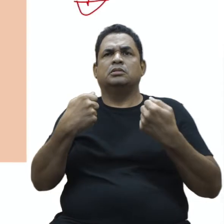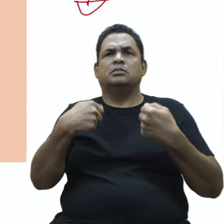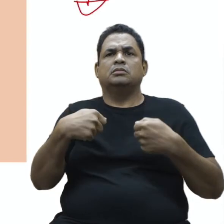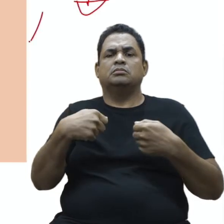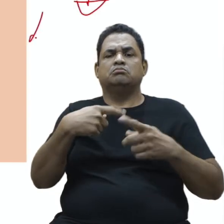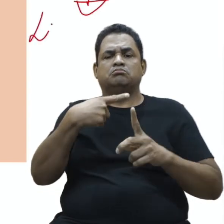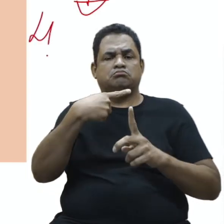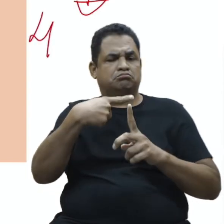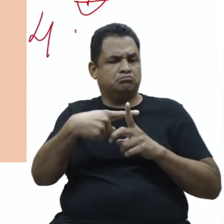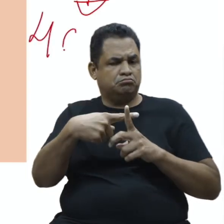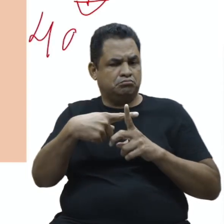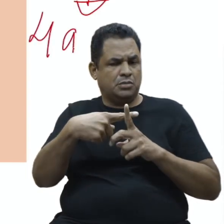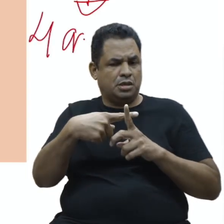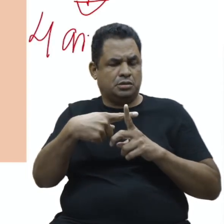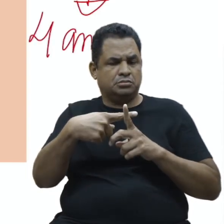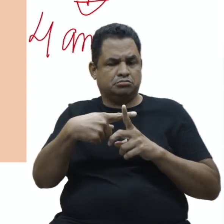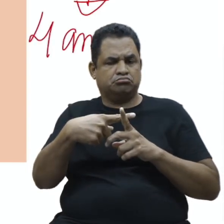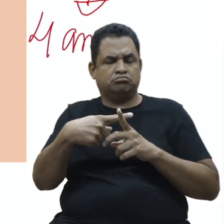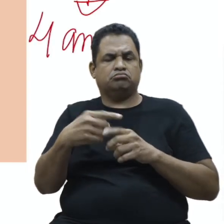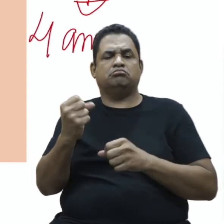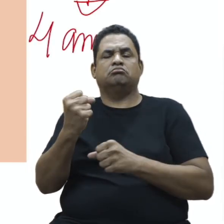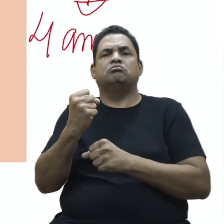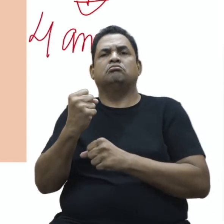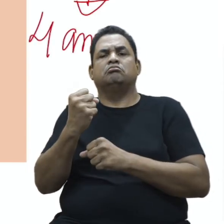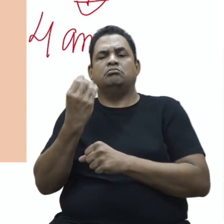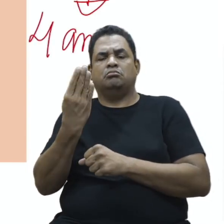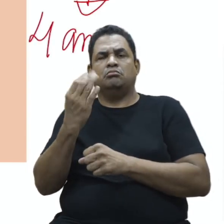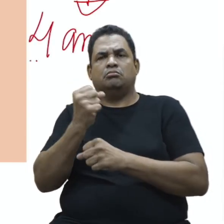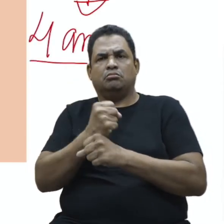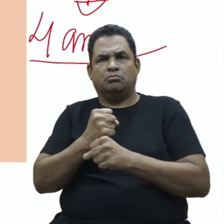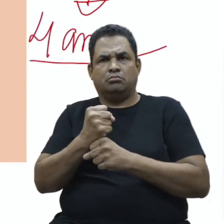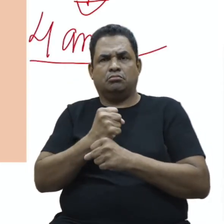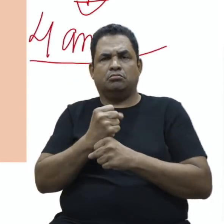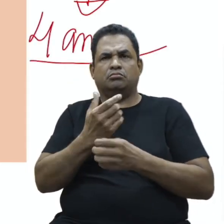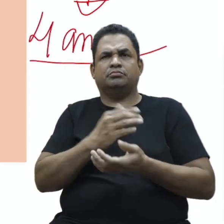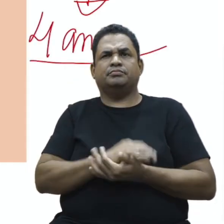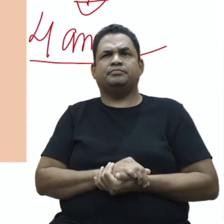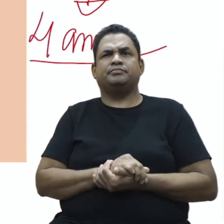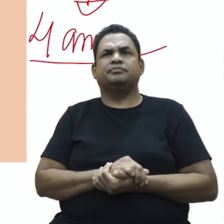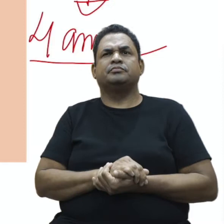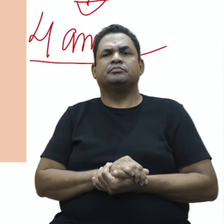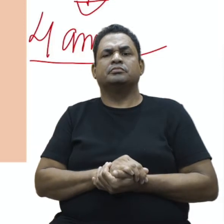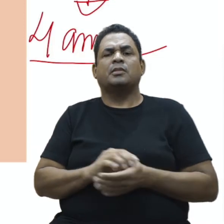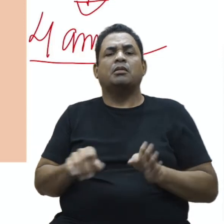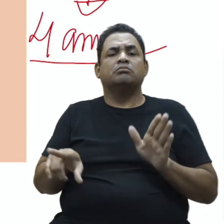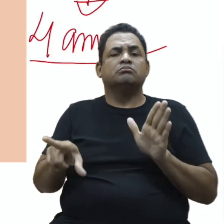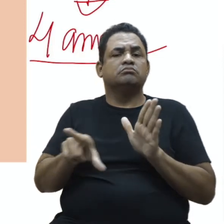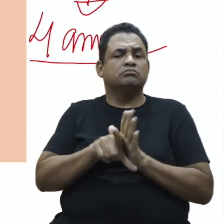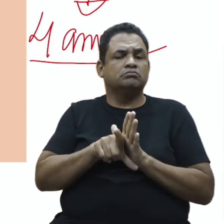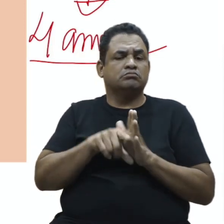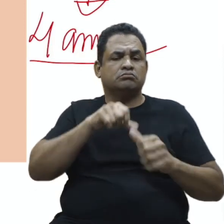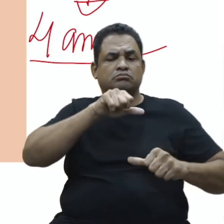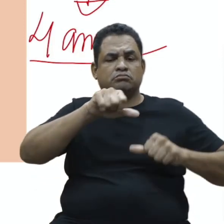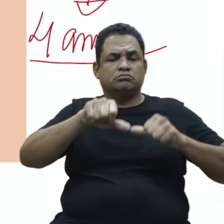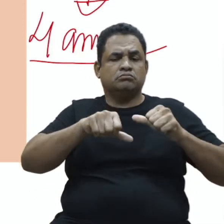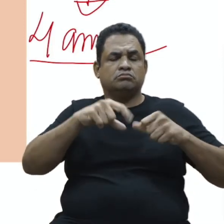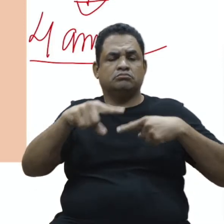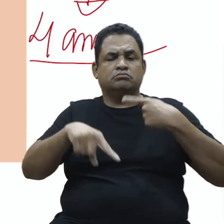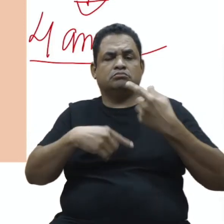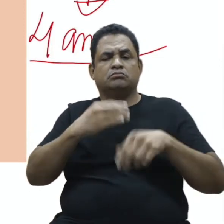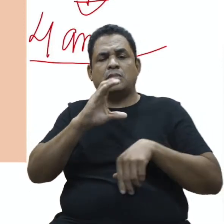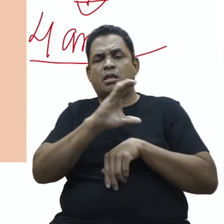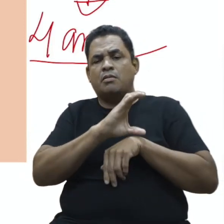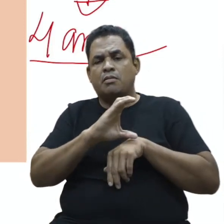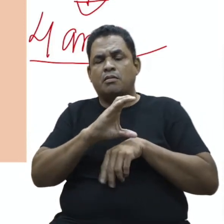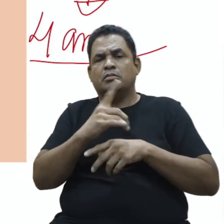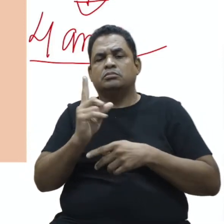de reeleição por mais 4 anos. Essa aqui foi uma lei mudada depois na Constituição. Não